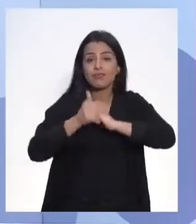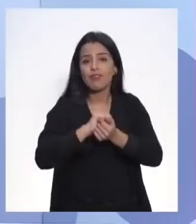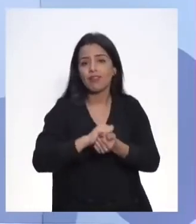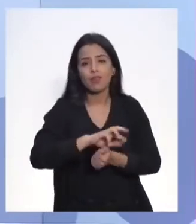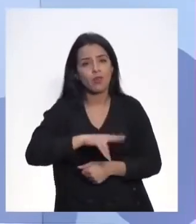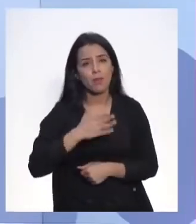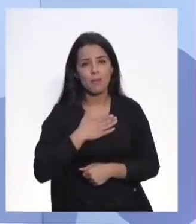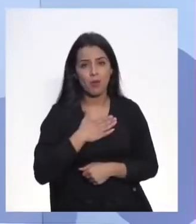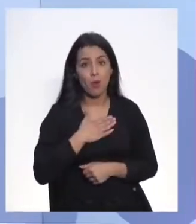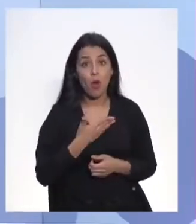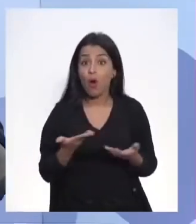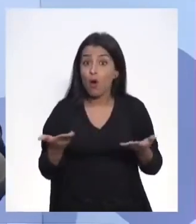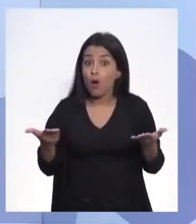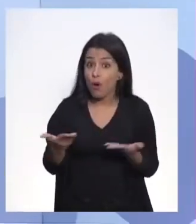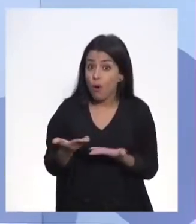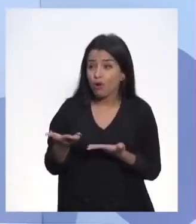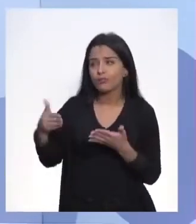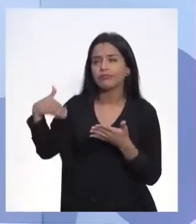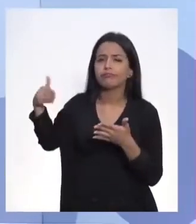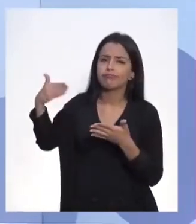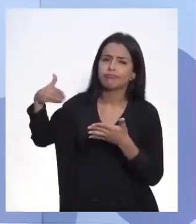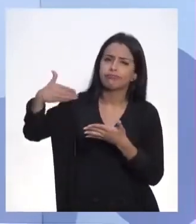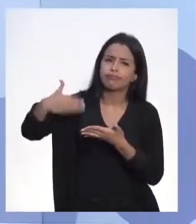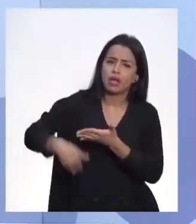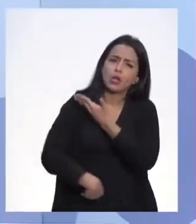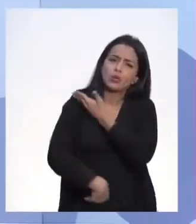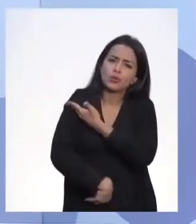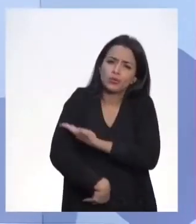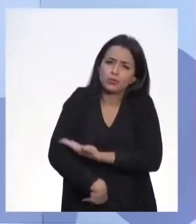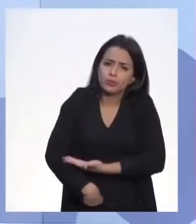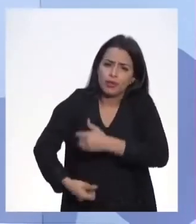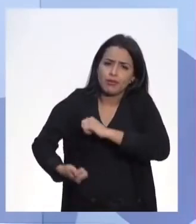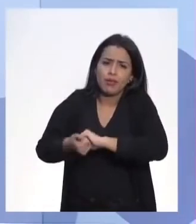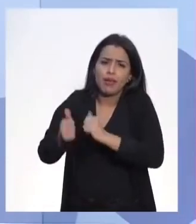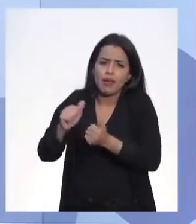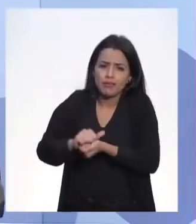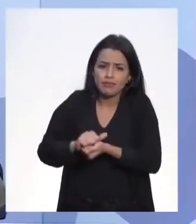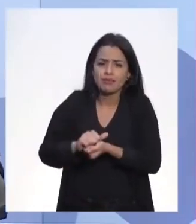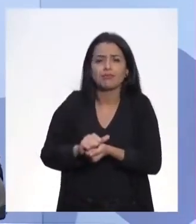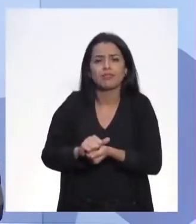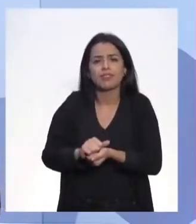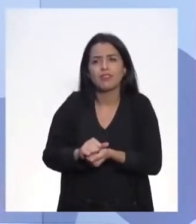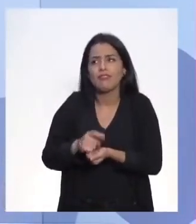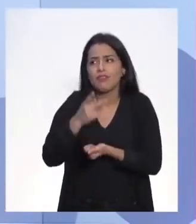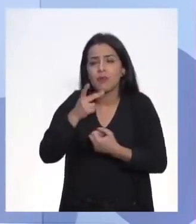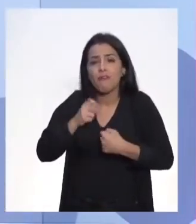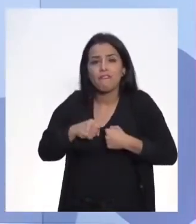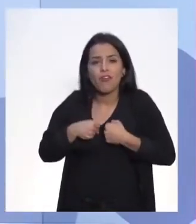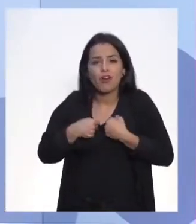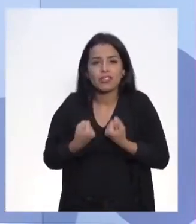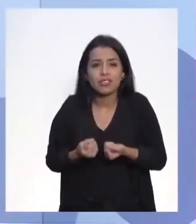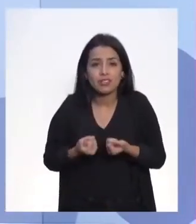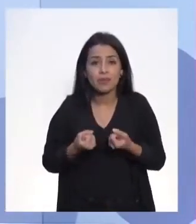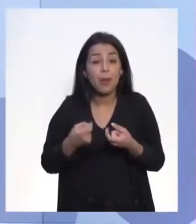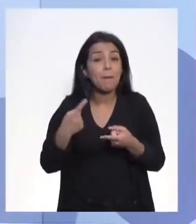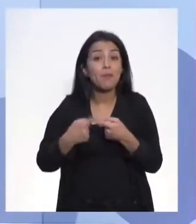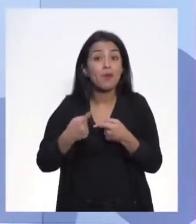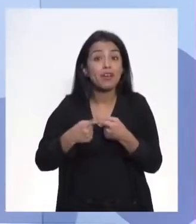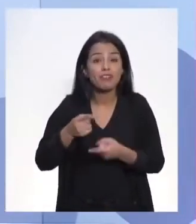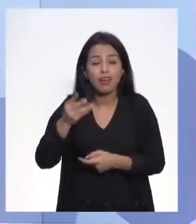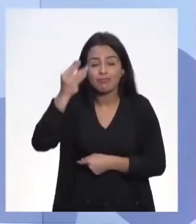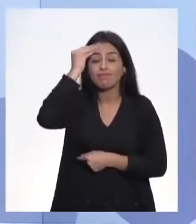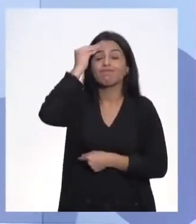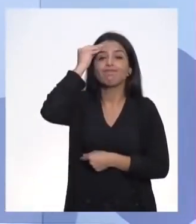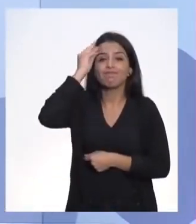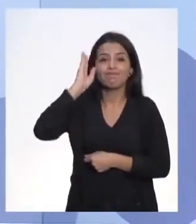Hoje, pelo costume, por ter me acostumado a falar às vezes forçando, mas eu digo que ainda é forçando porque isso ainda está muito